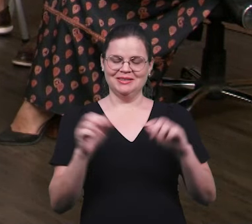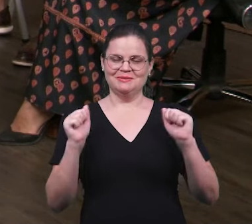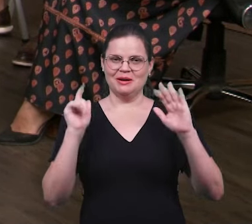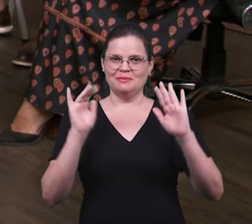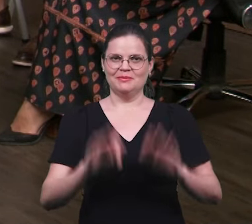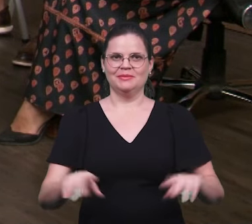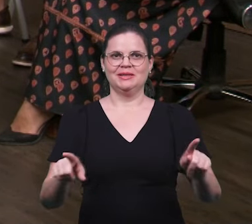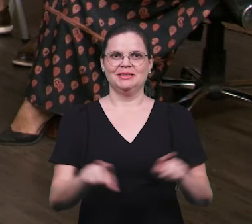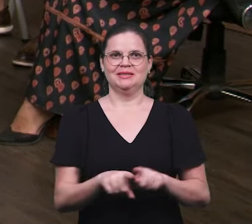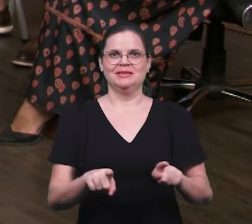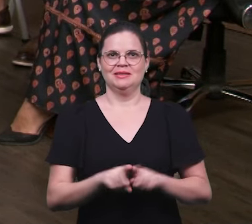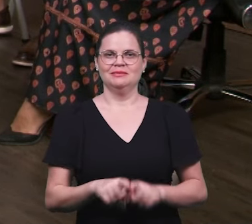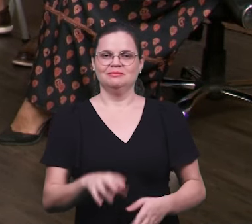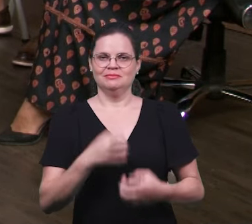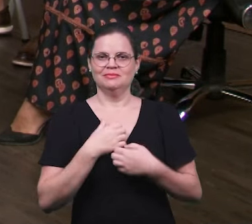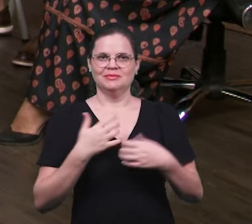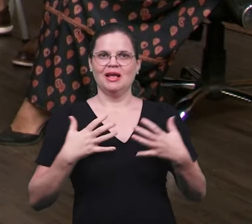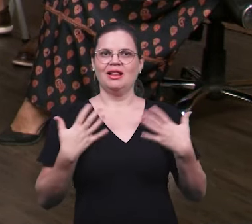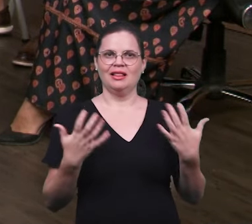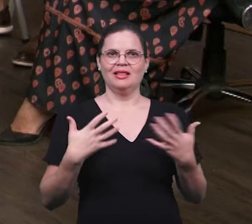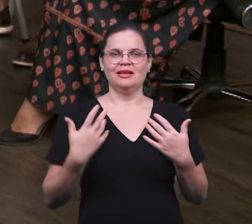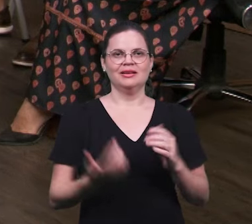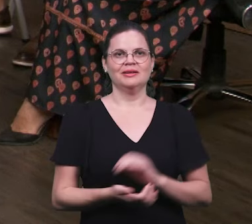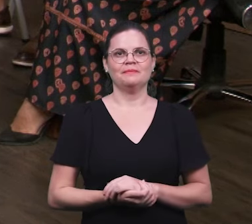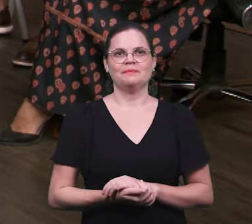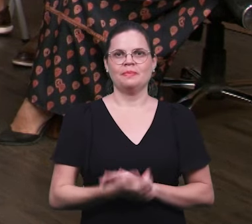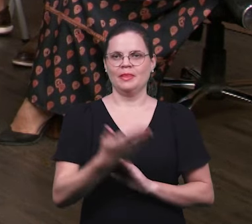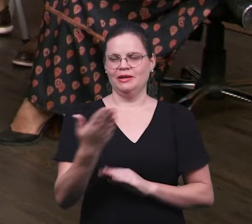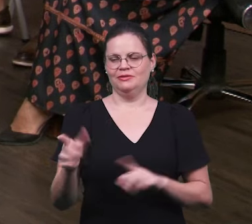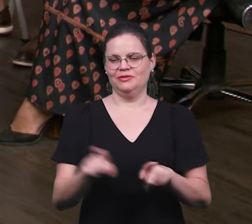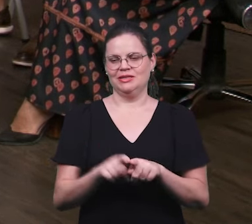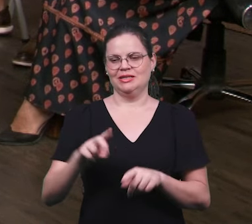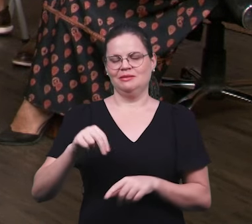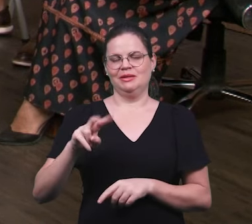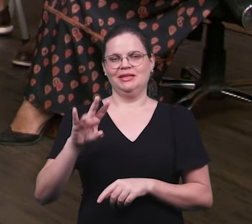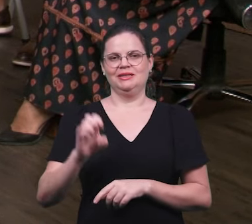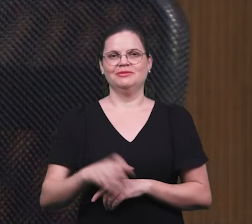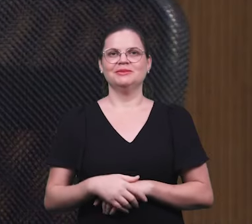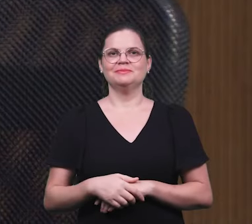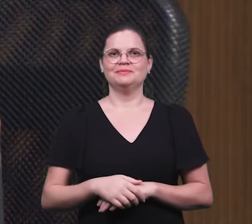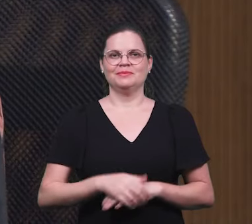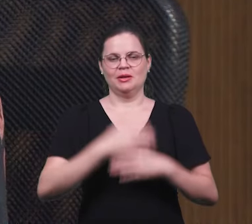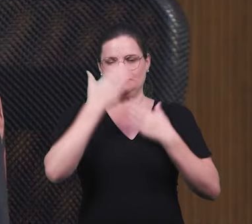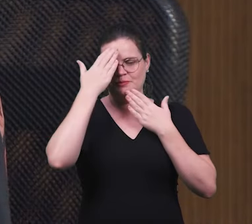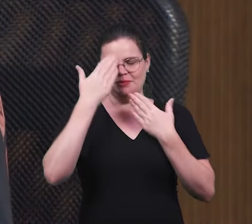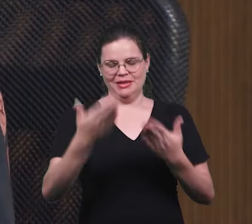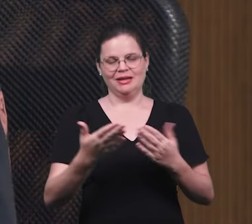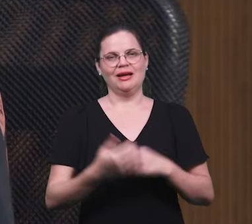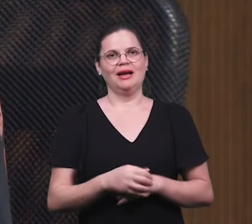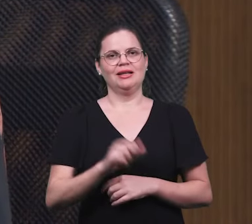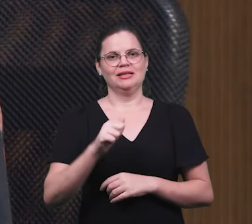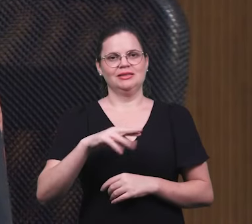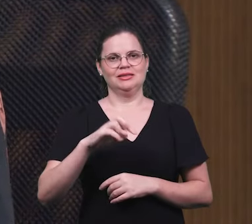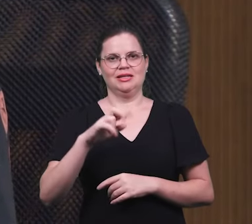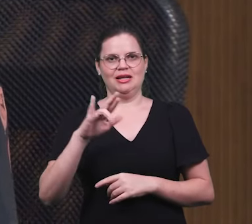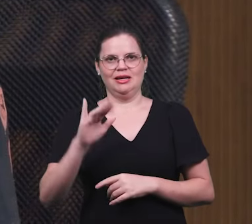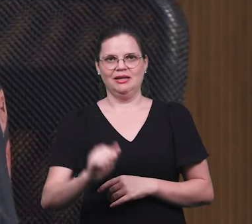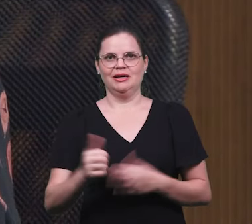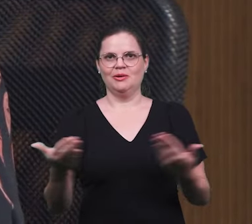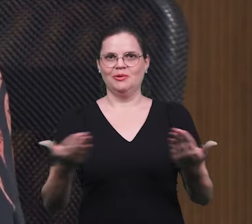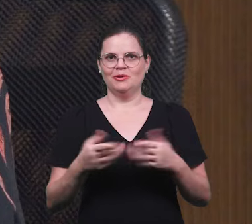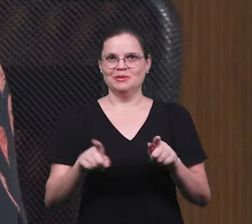bênção maravilhosa, queria agradecer a presença de todos vocês e a sua presença também, Nínive. Obrigada, Andréia, por participar